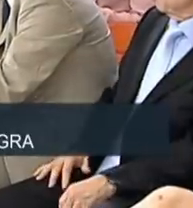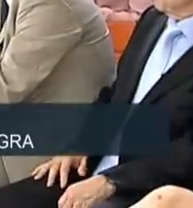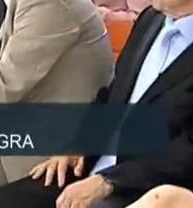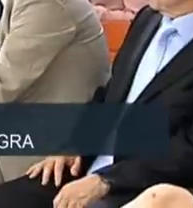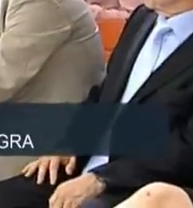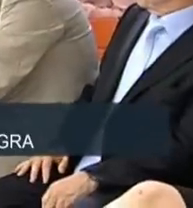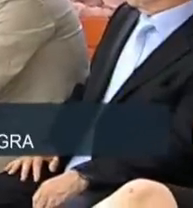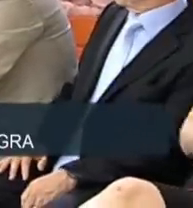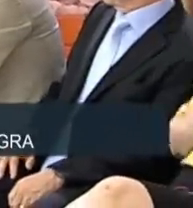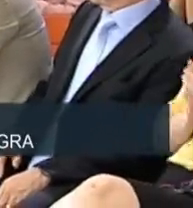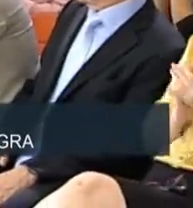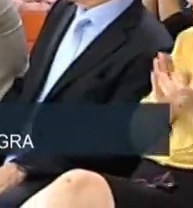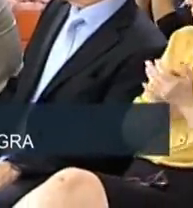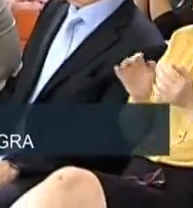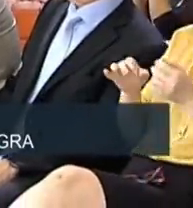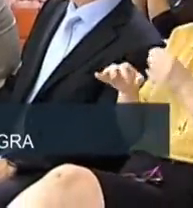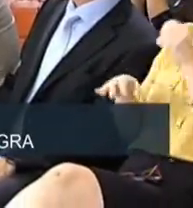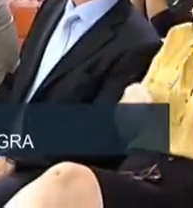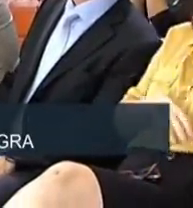obrigado